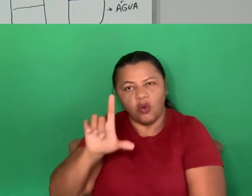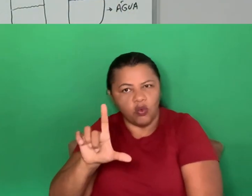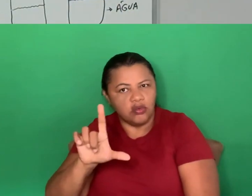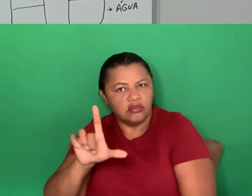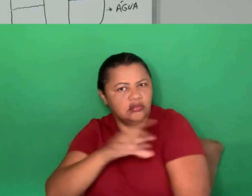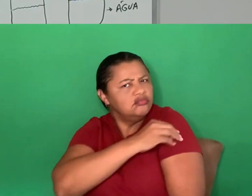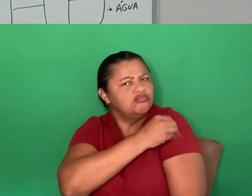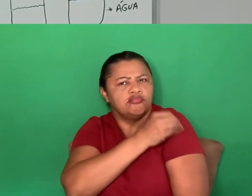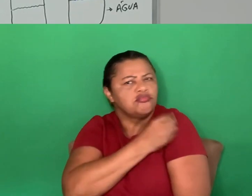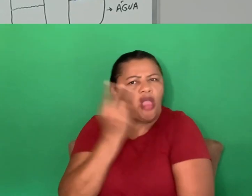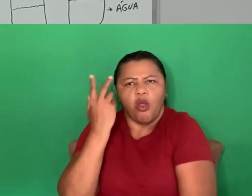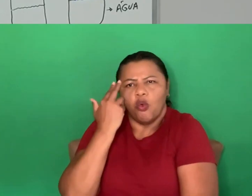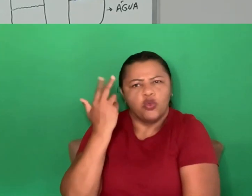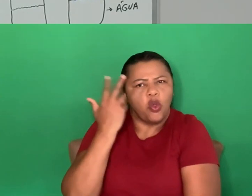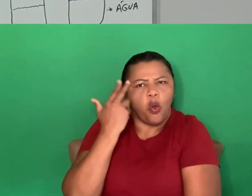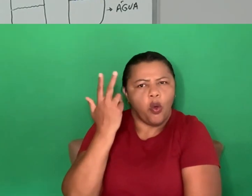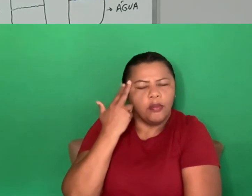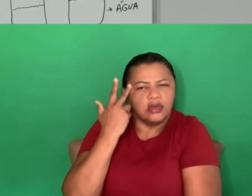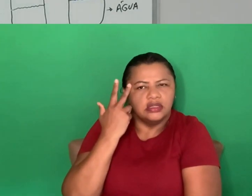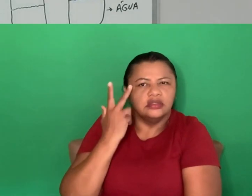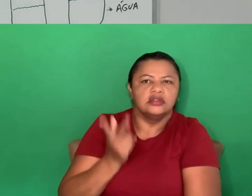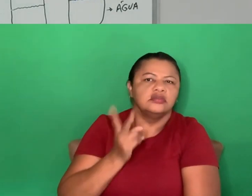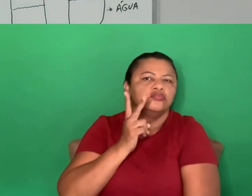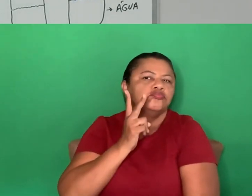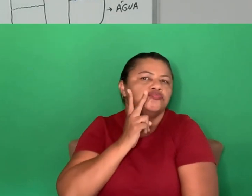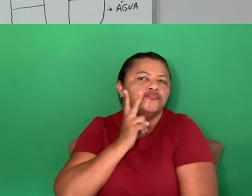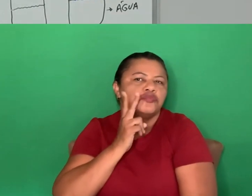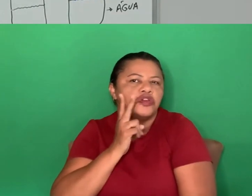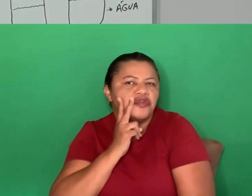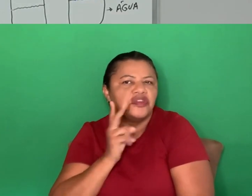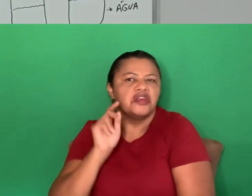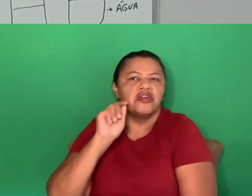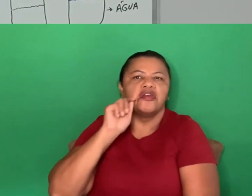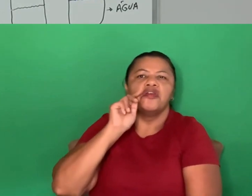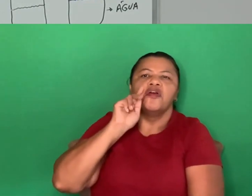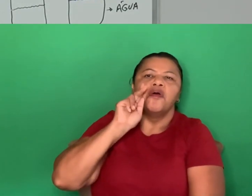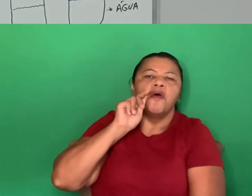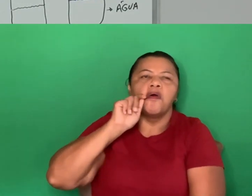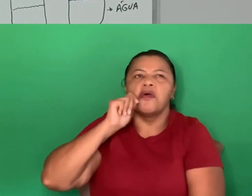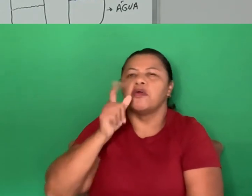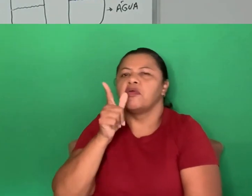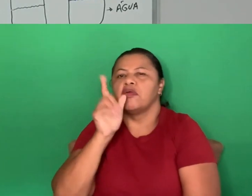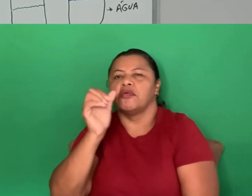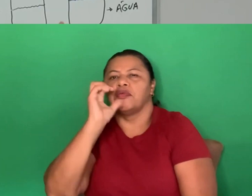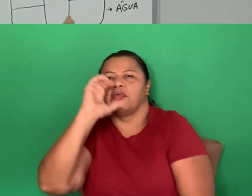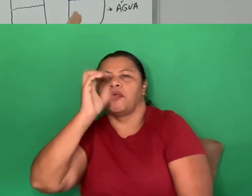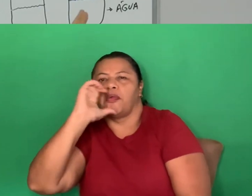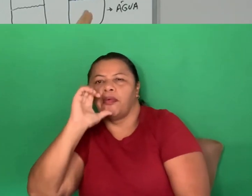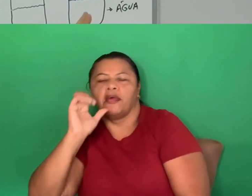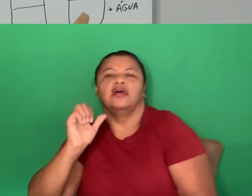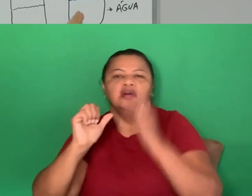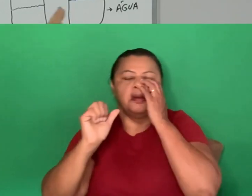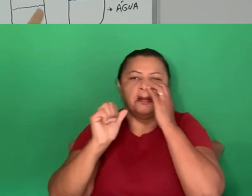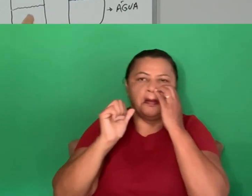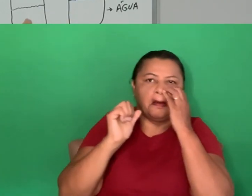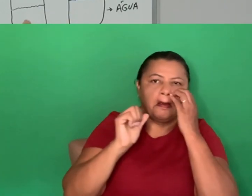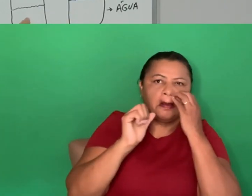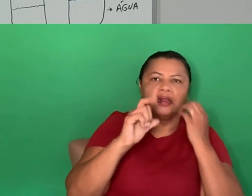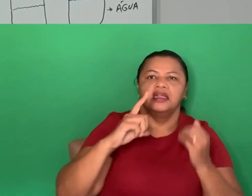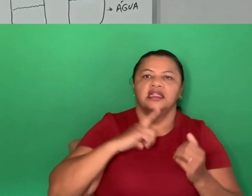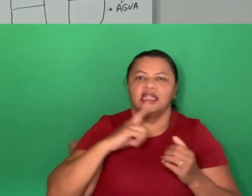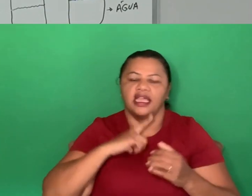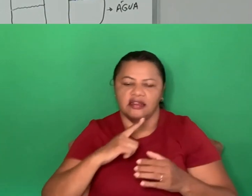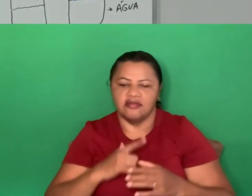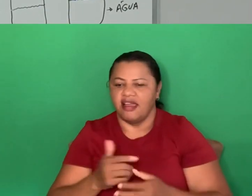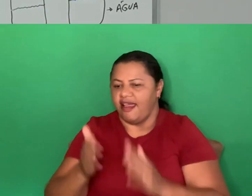óleo, sistema heterogêneo. Tem a fase do óleo e tem a fase da água. Tá? Aqui, esses dois exemplos